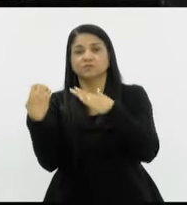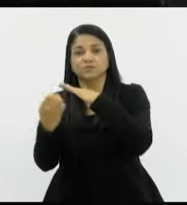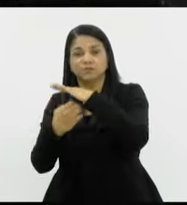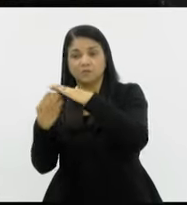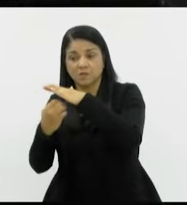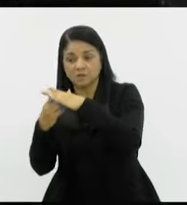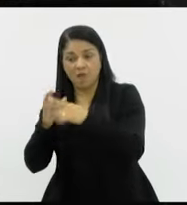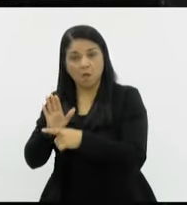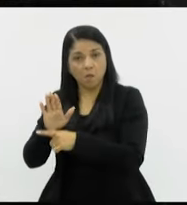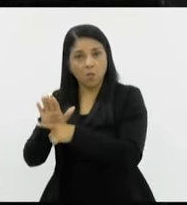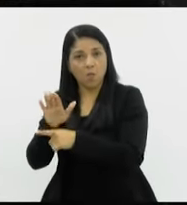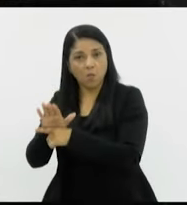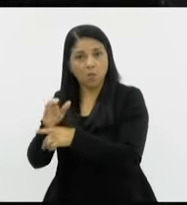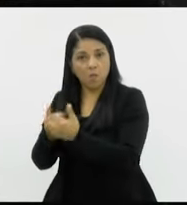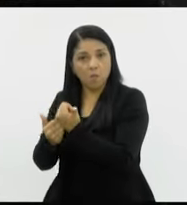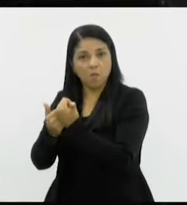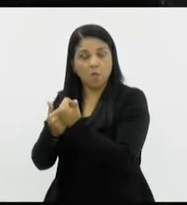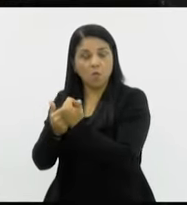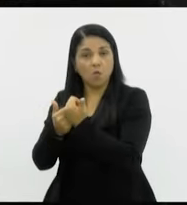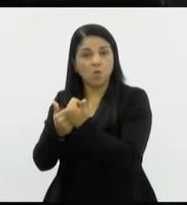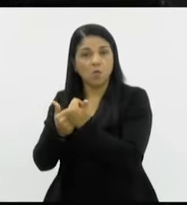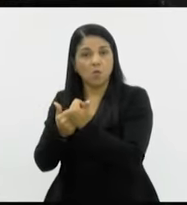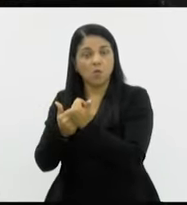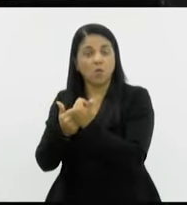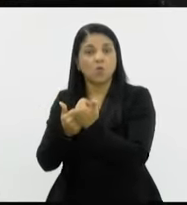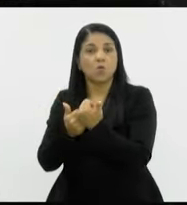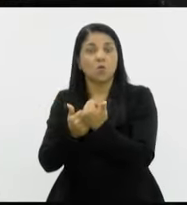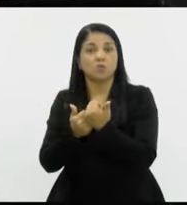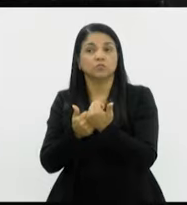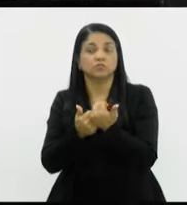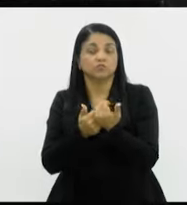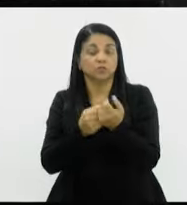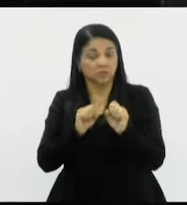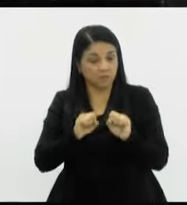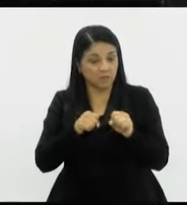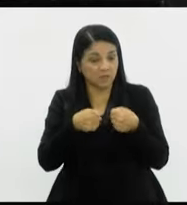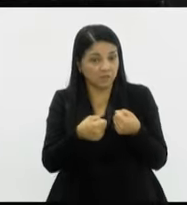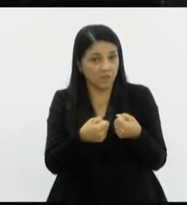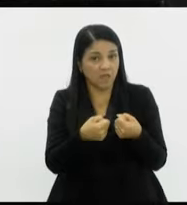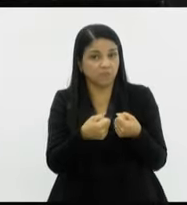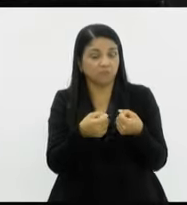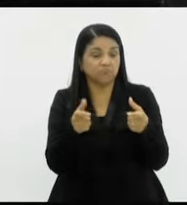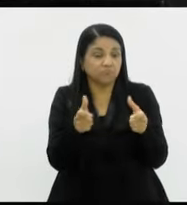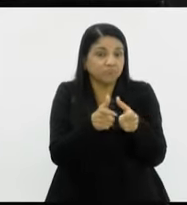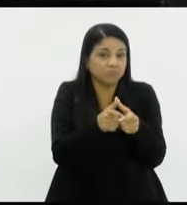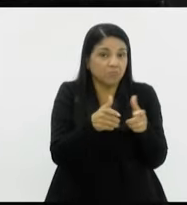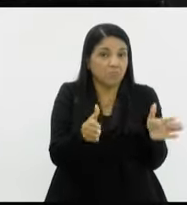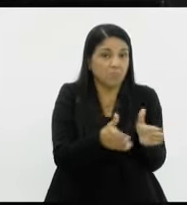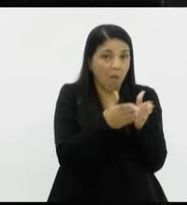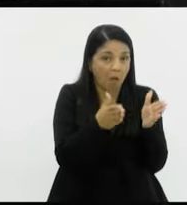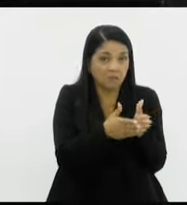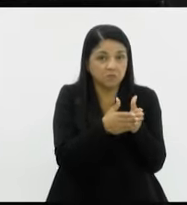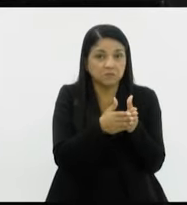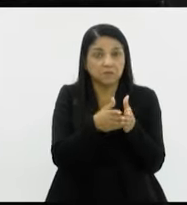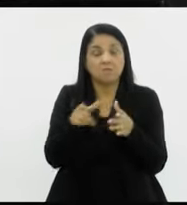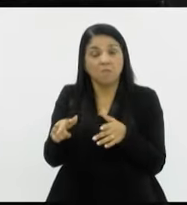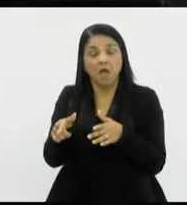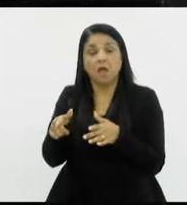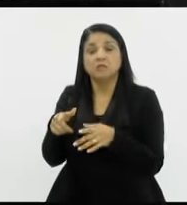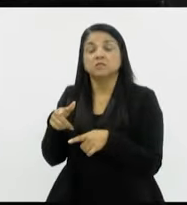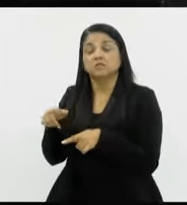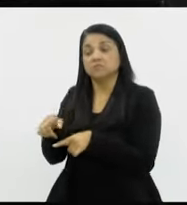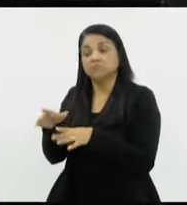empresários, que fala de um Estado mínimo para os mais pobres, defende por vezes aqui no plenário, mas fala de um Estado